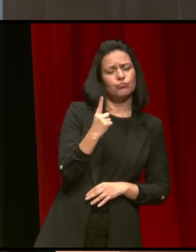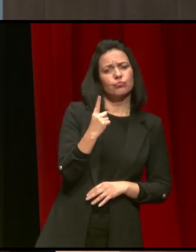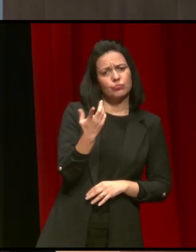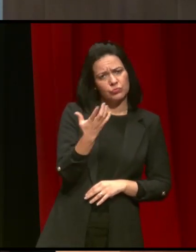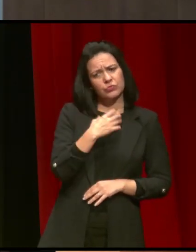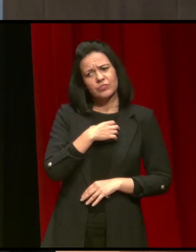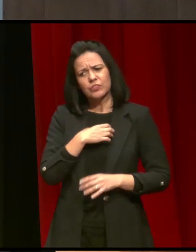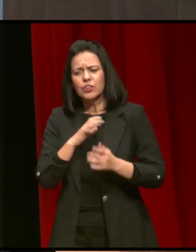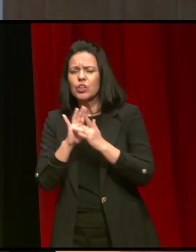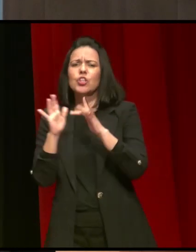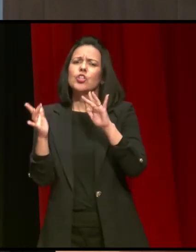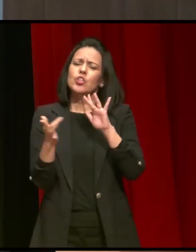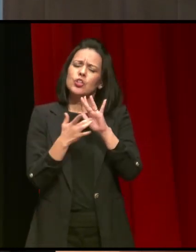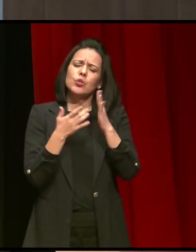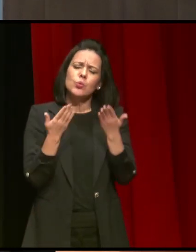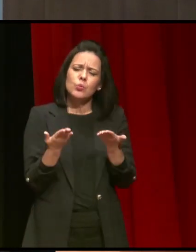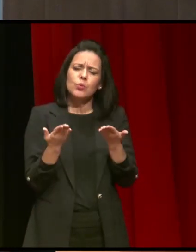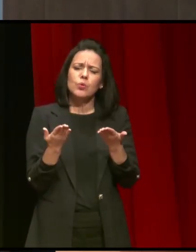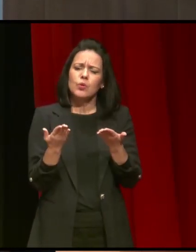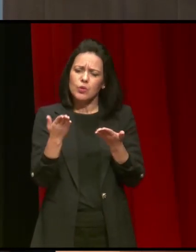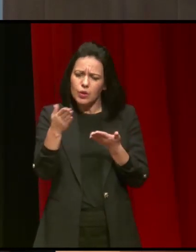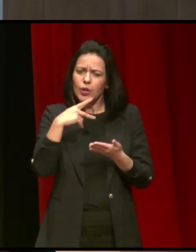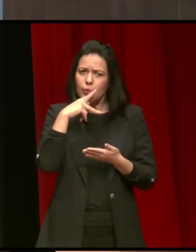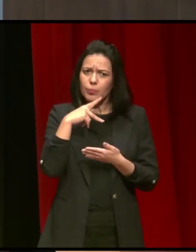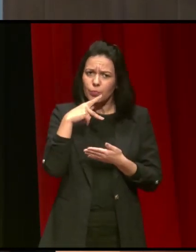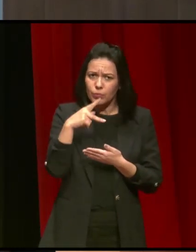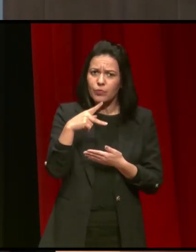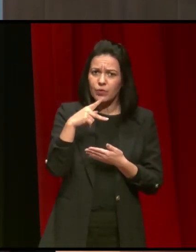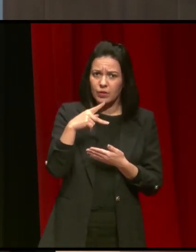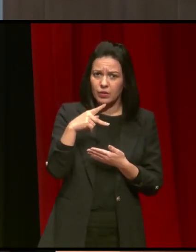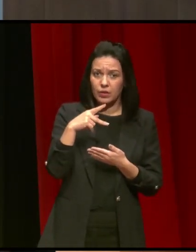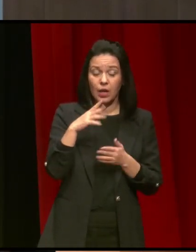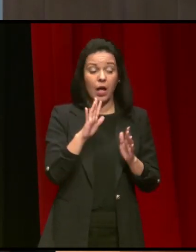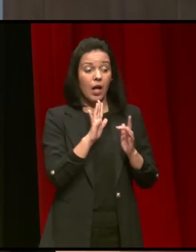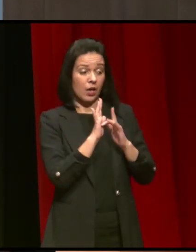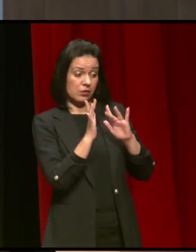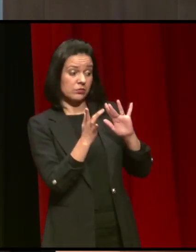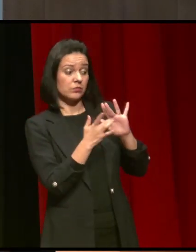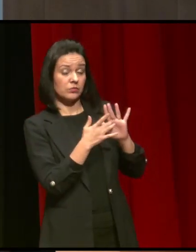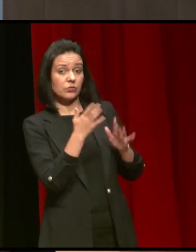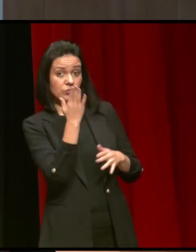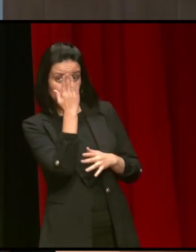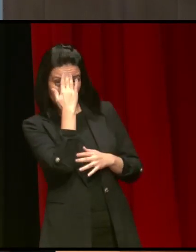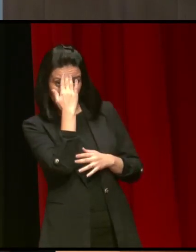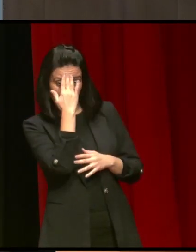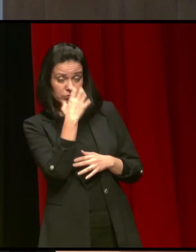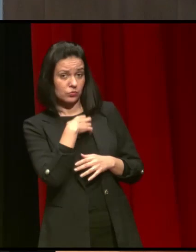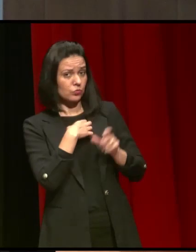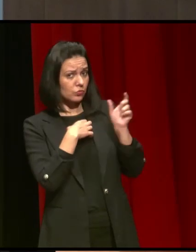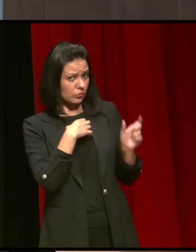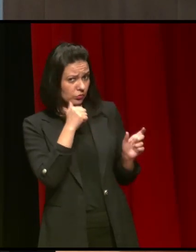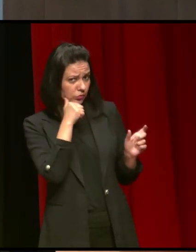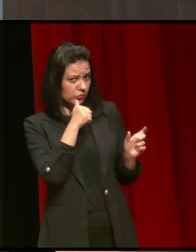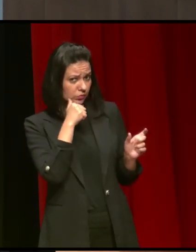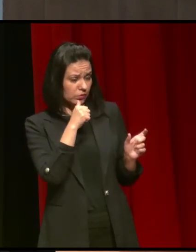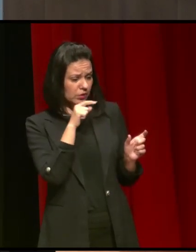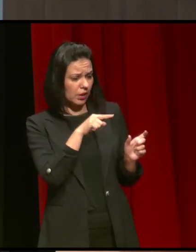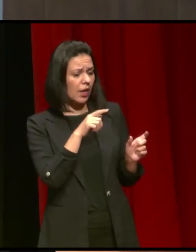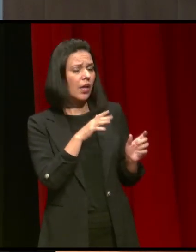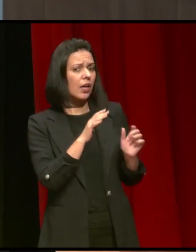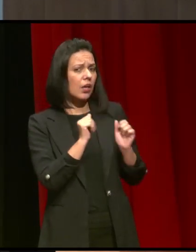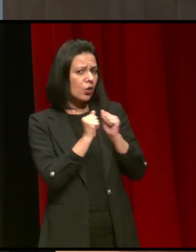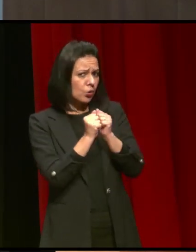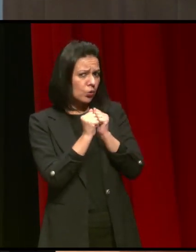Jesus e tal. Quem é você? Profeta, tá. Aí Jesus, sendo Deus, ele sabia quem ia largar a mulher, né? Ele falou assim, escuta, vai lá em casa e chama o teu